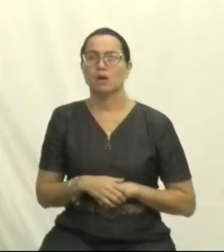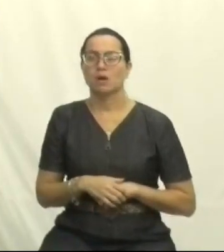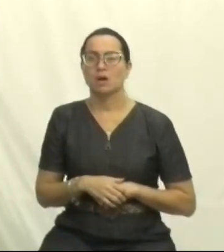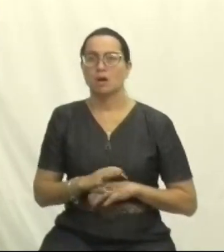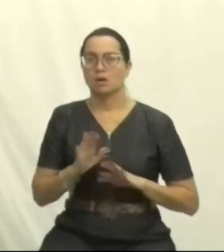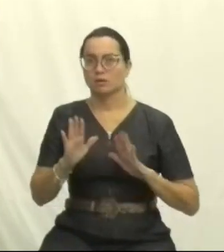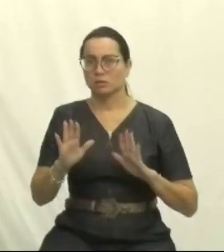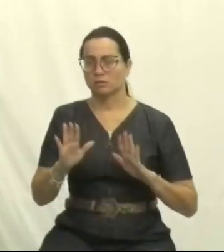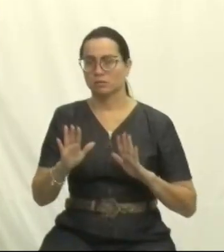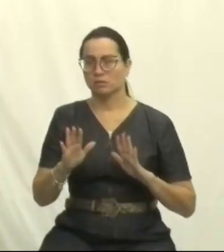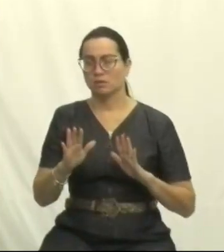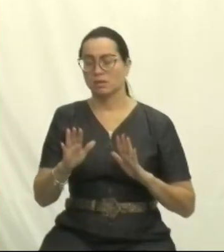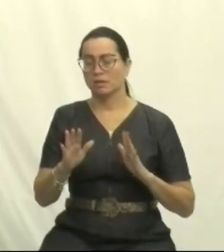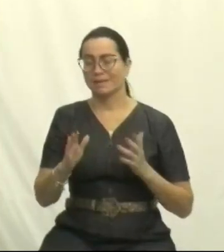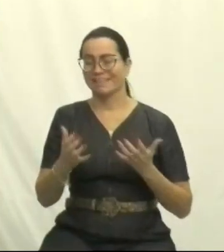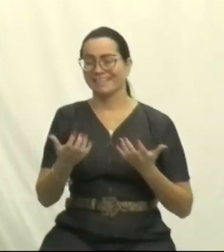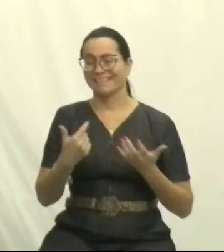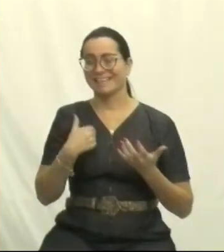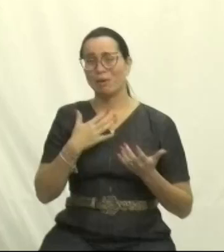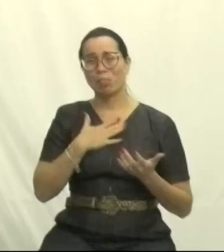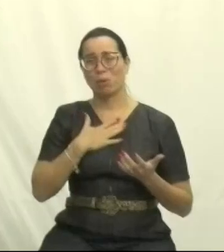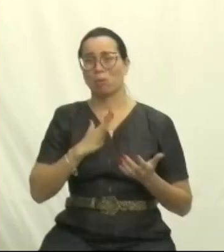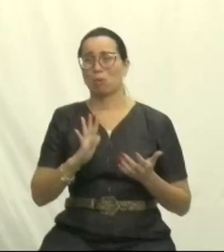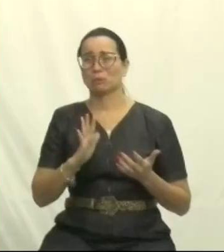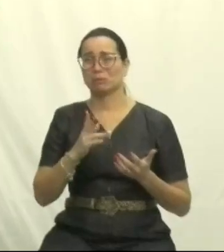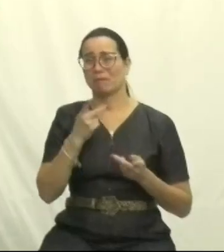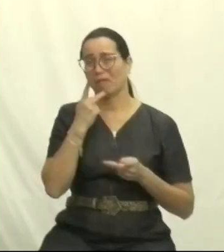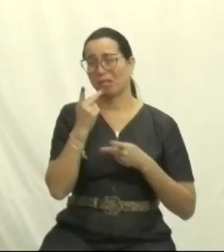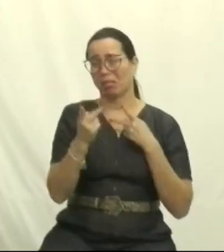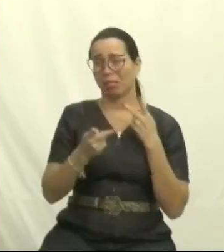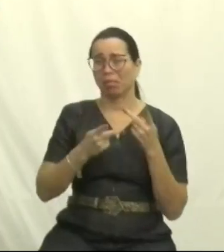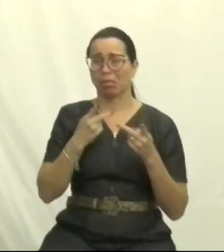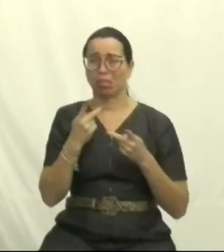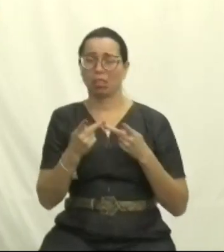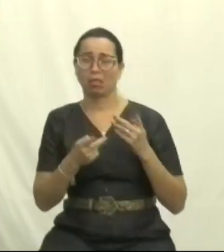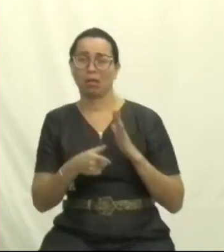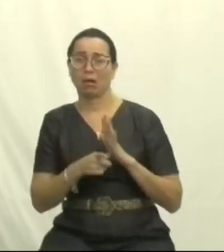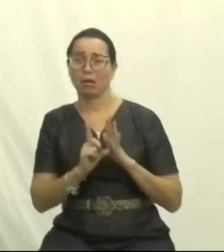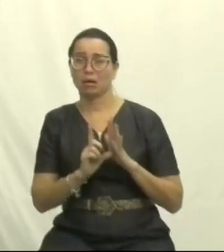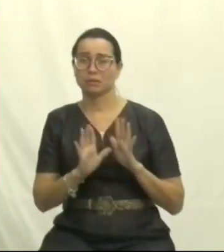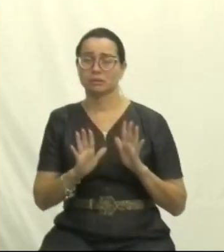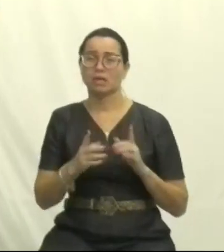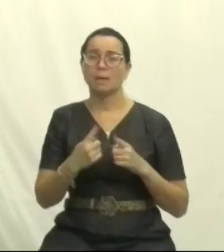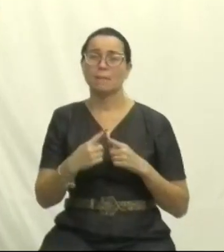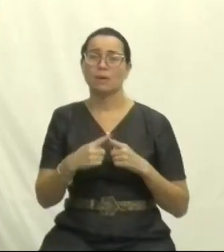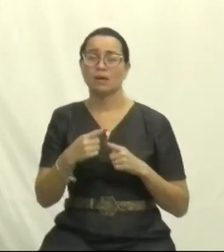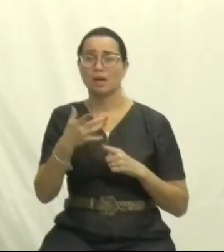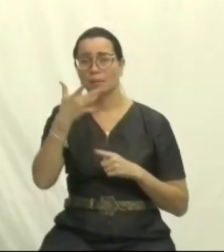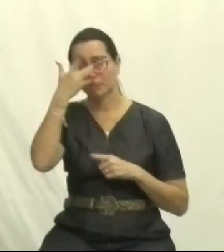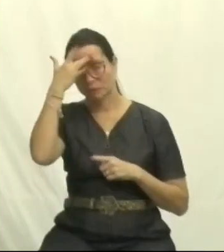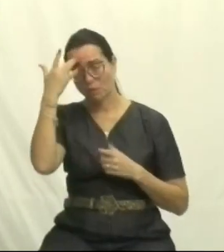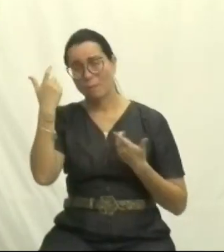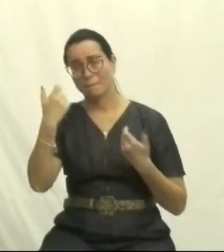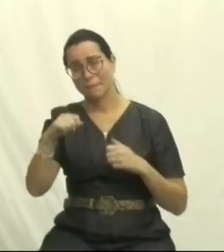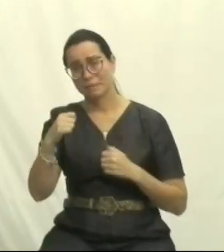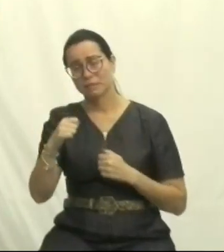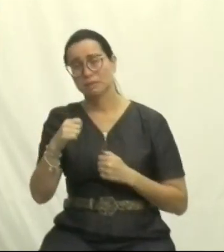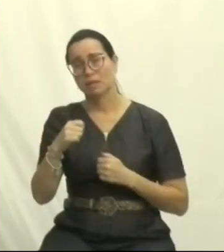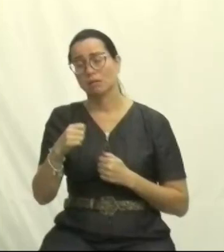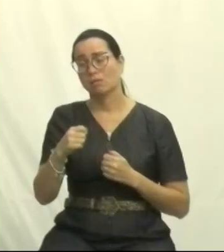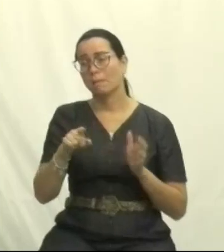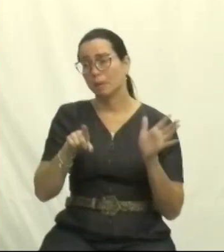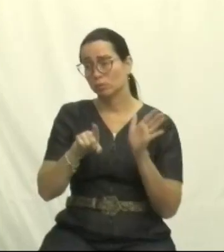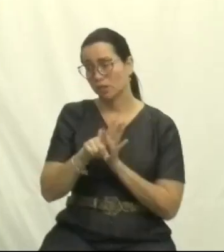eu sou daqueles que abominam os pré-julgamentos, né? Até porque você tem que conceder amplo direito de resposta e de defesa a quem